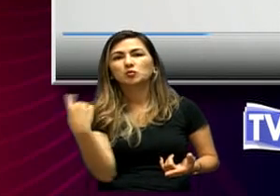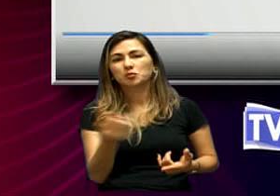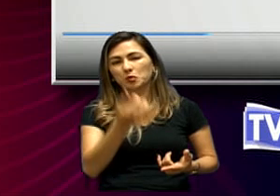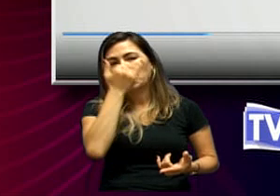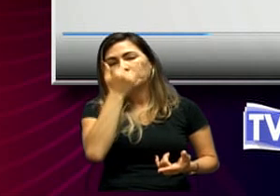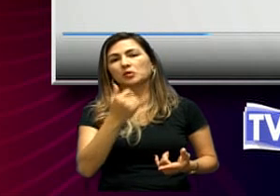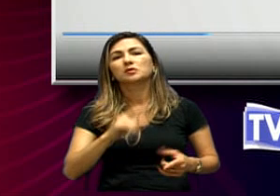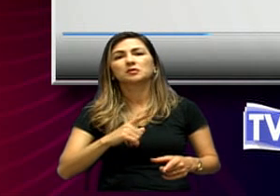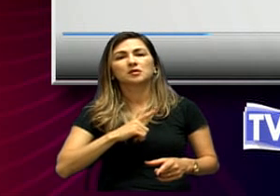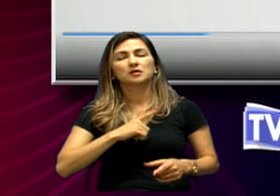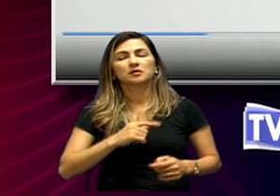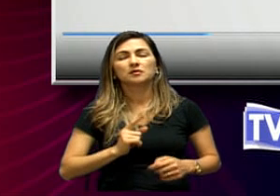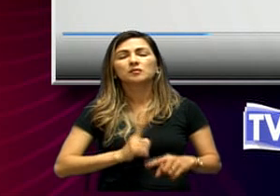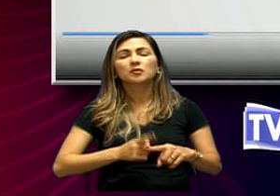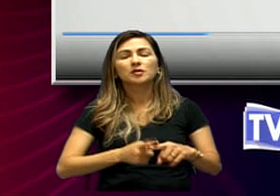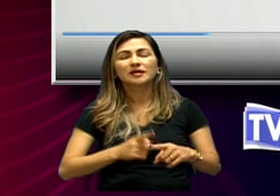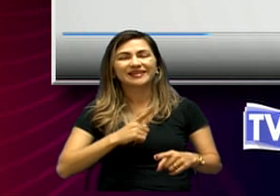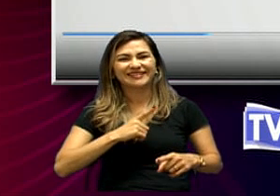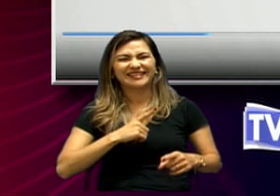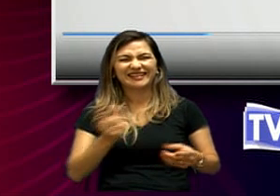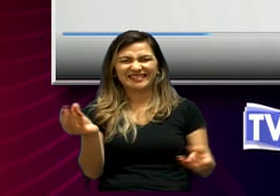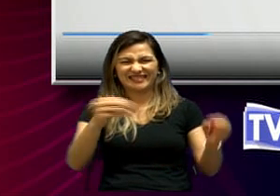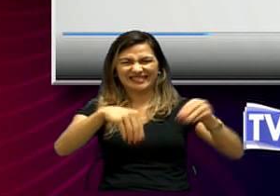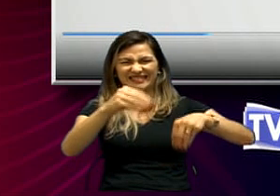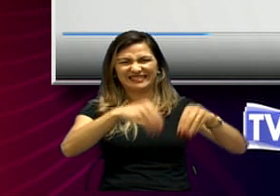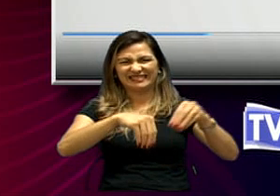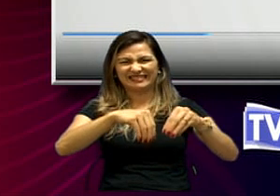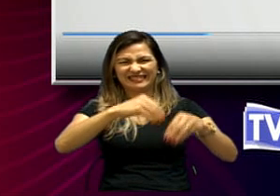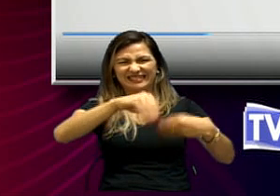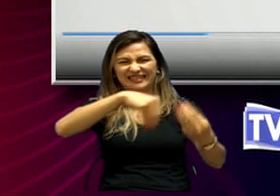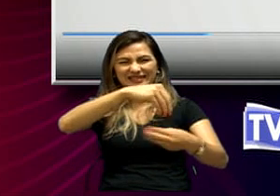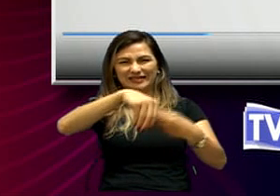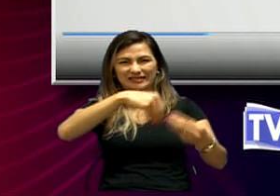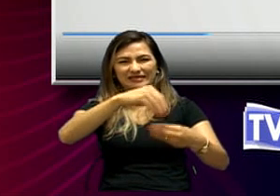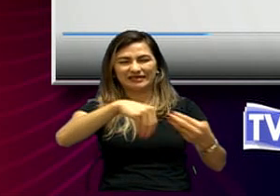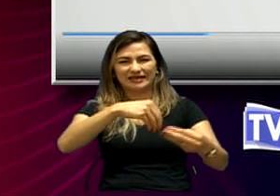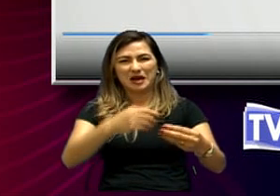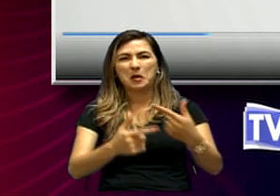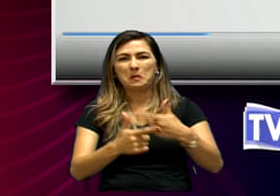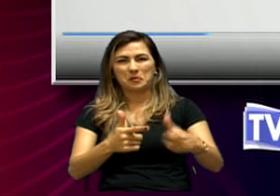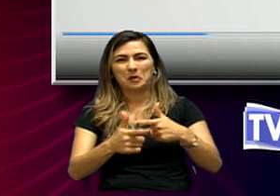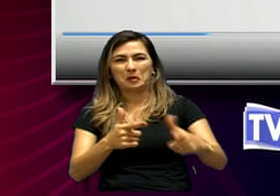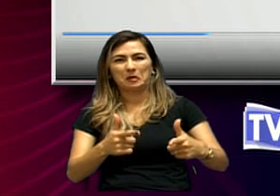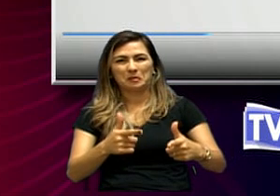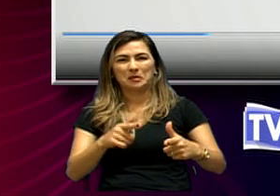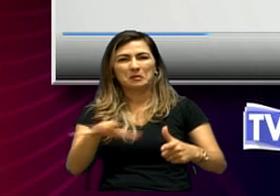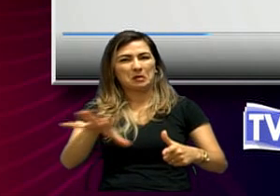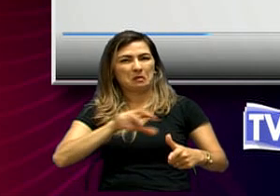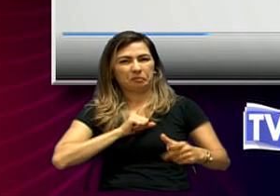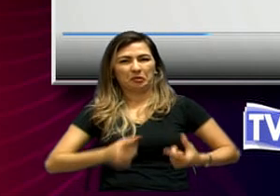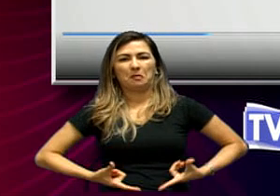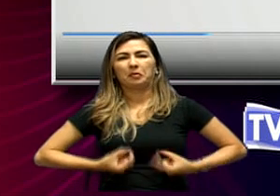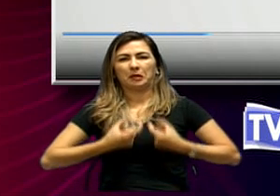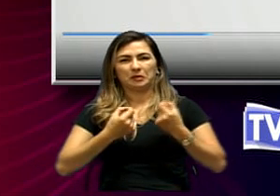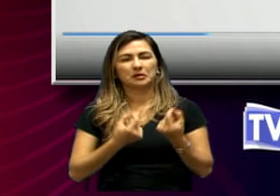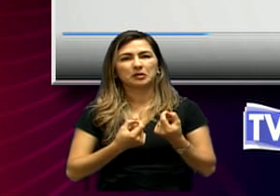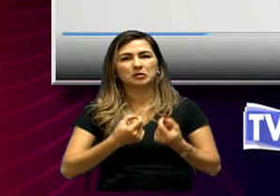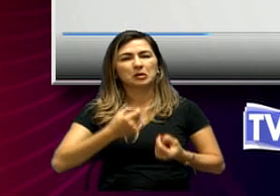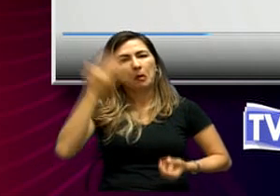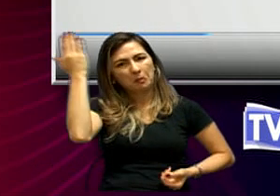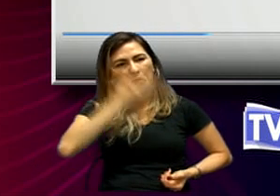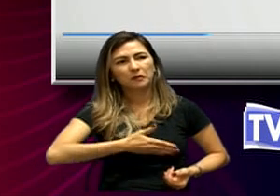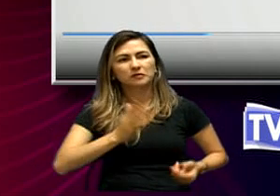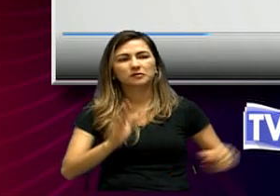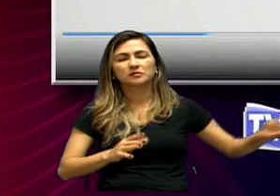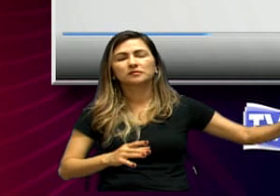porque tem um elemento químico, que eu já localizo aqui para dizer para vocês, que é altamente cancerígeno, isso já está constatado, inclusive